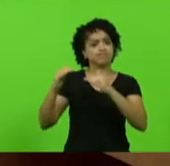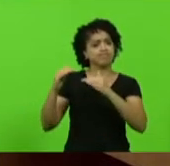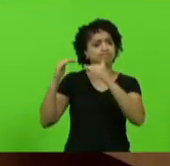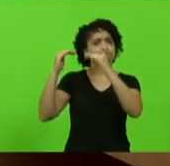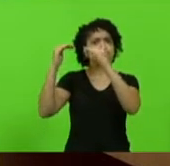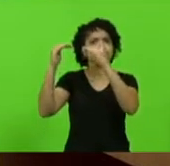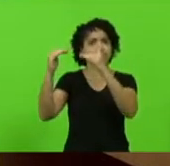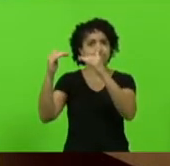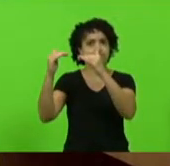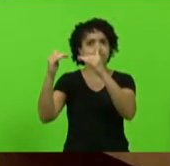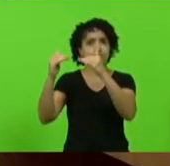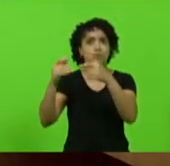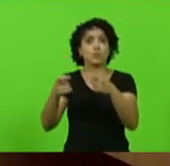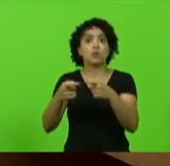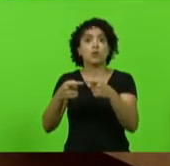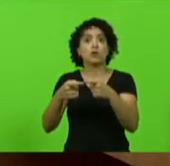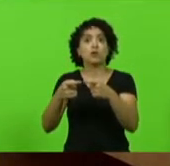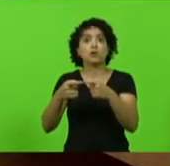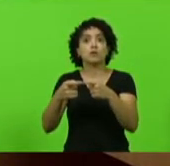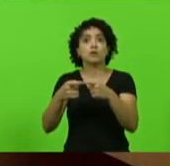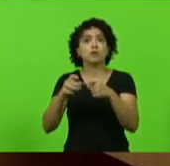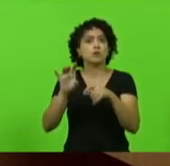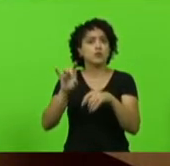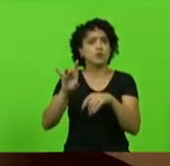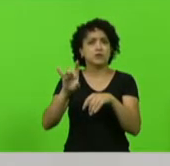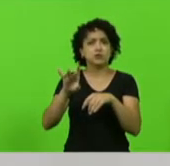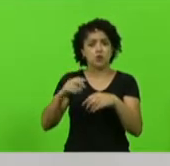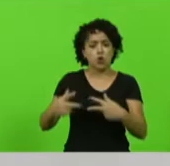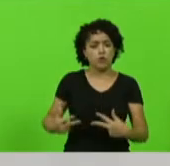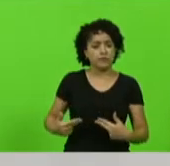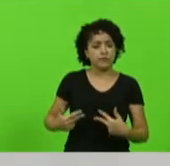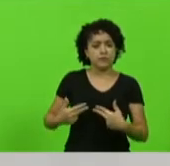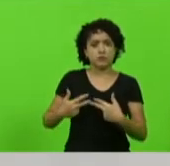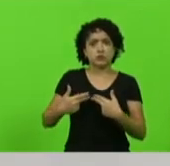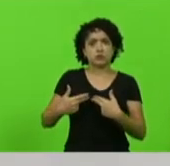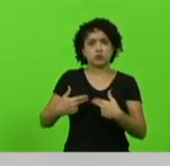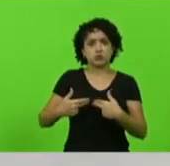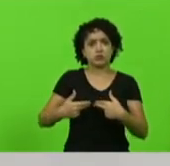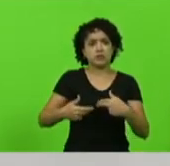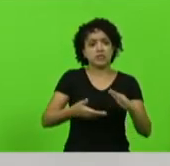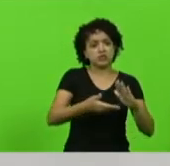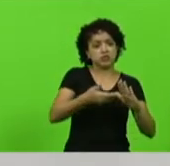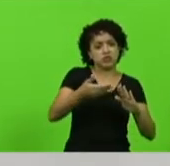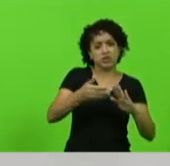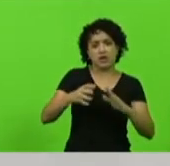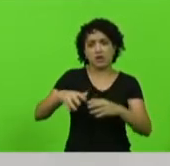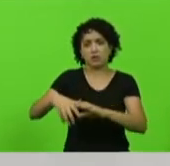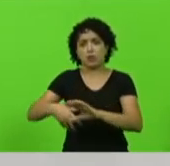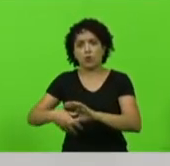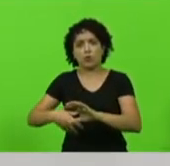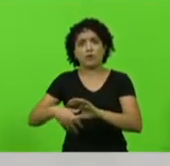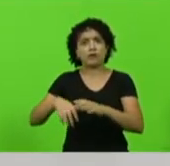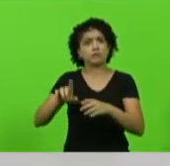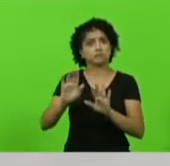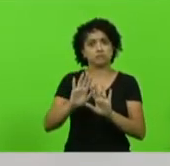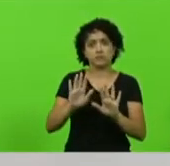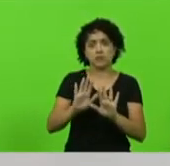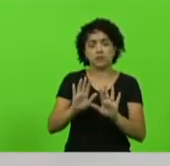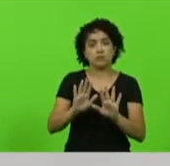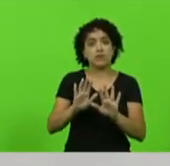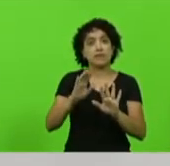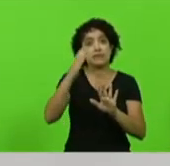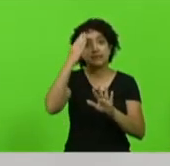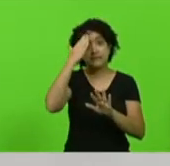da medicina, porque não é apenas o ato de operar, de tirar um fígado aqui e botar lá. É saber